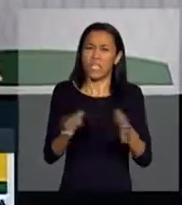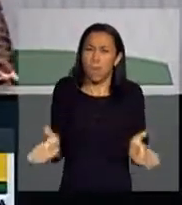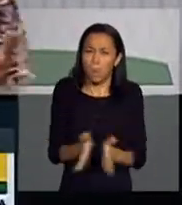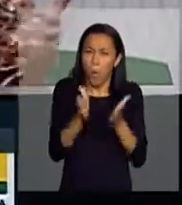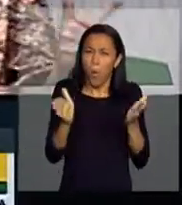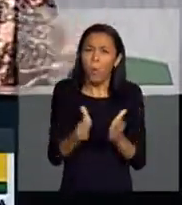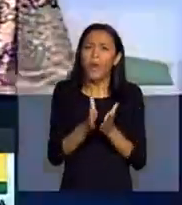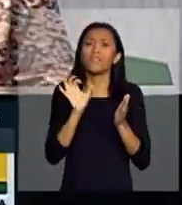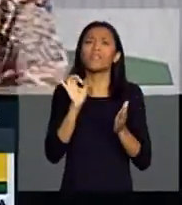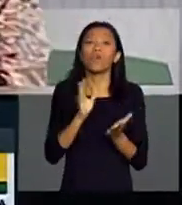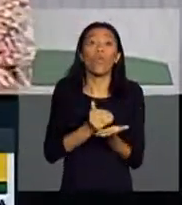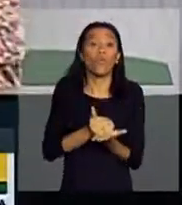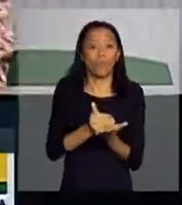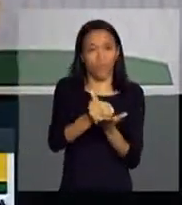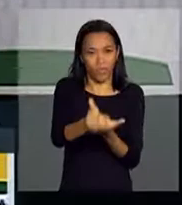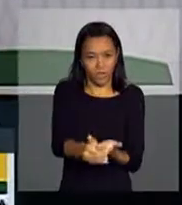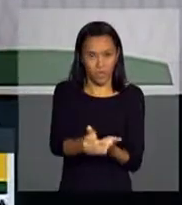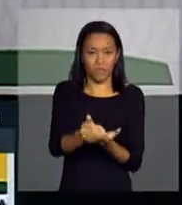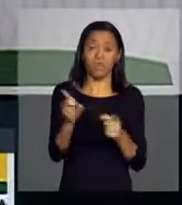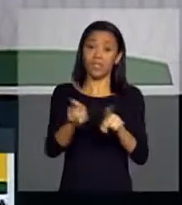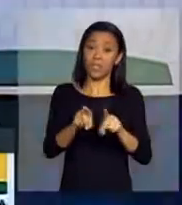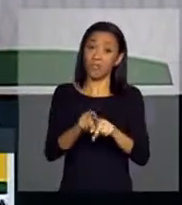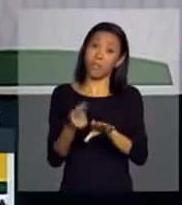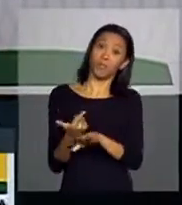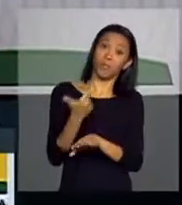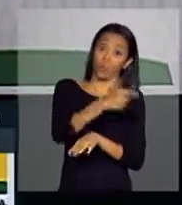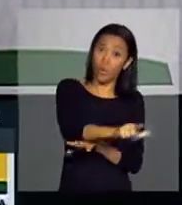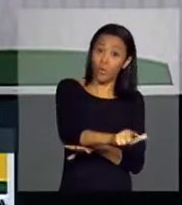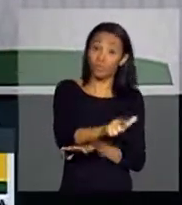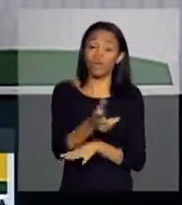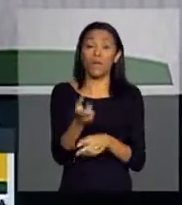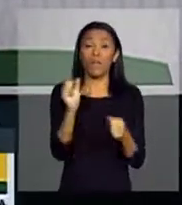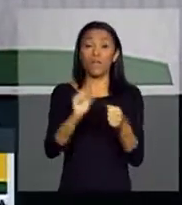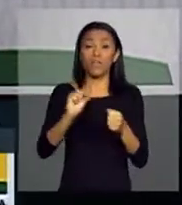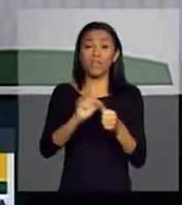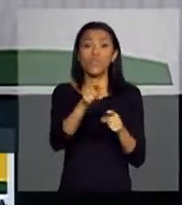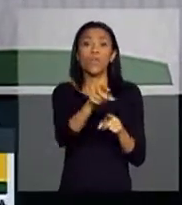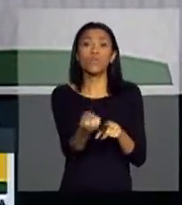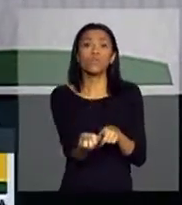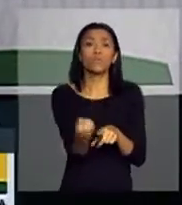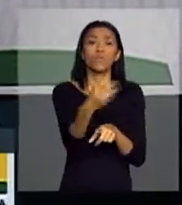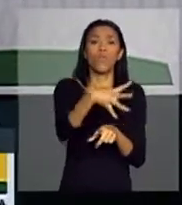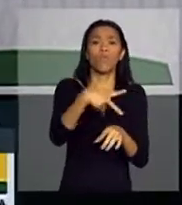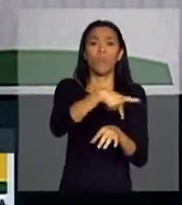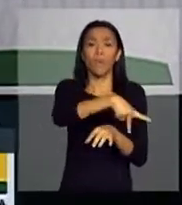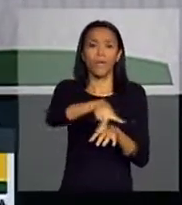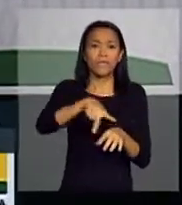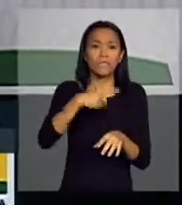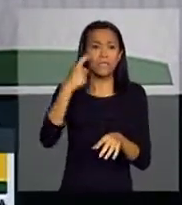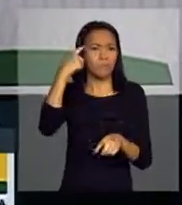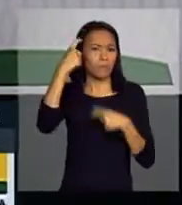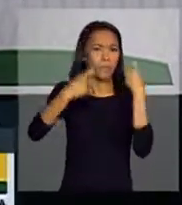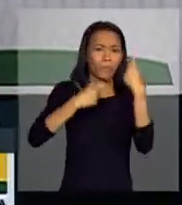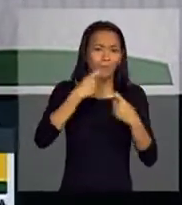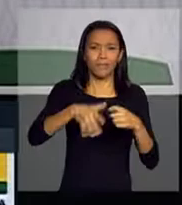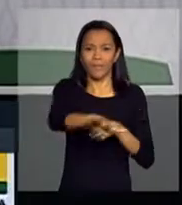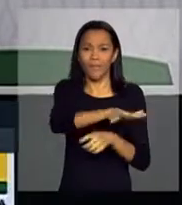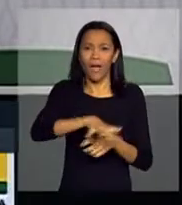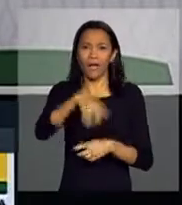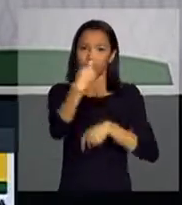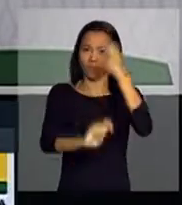e ao mesmo tempo produzir um novo país na área empresarial na área